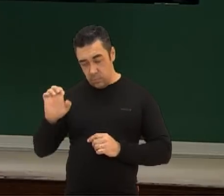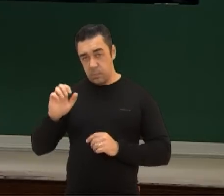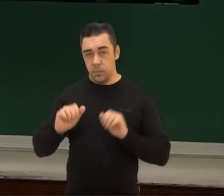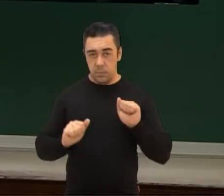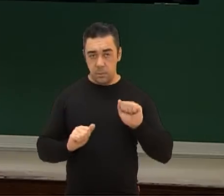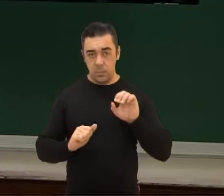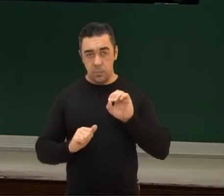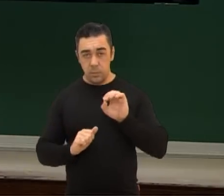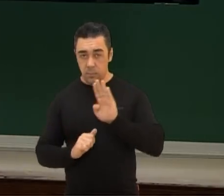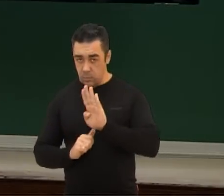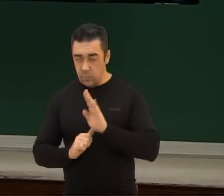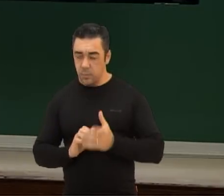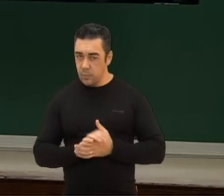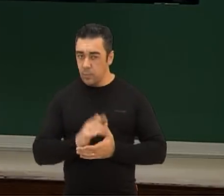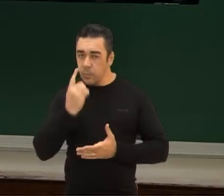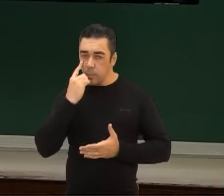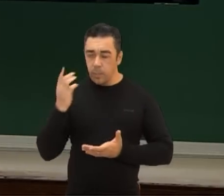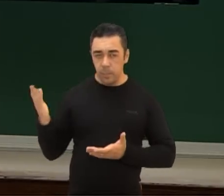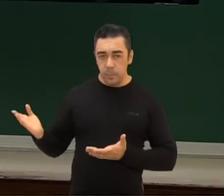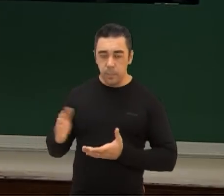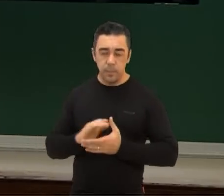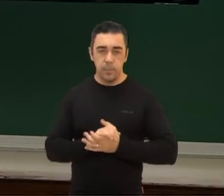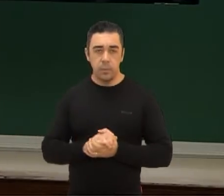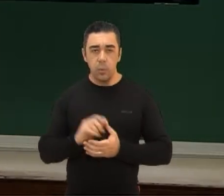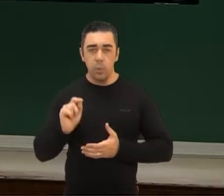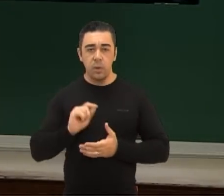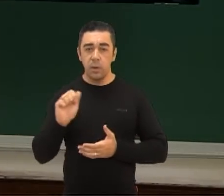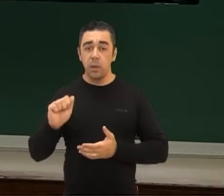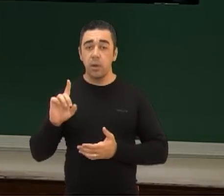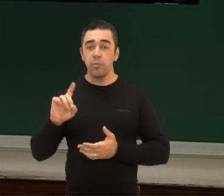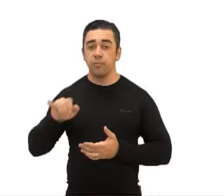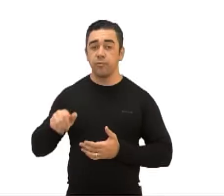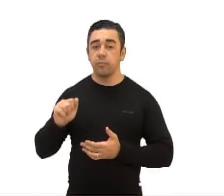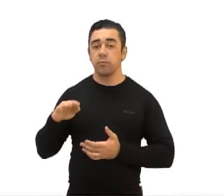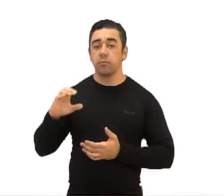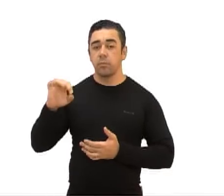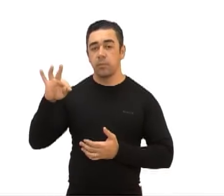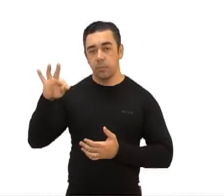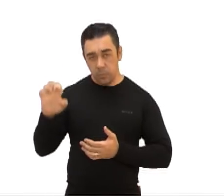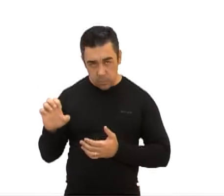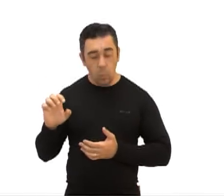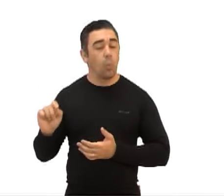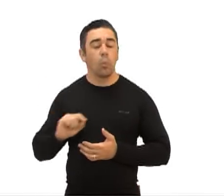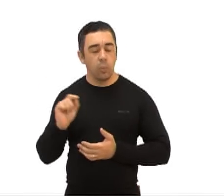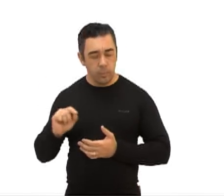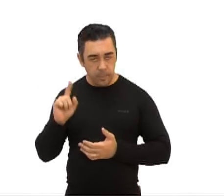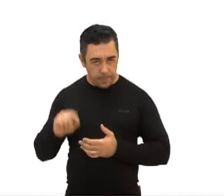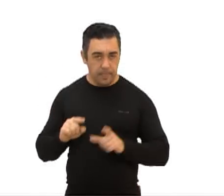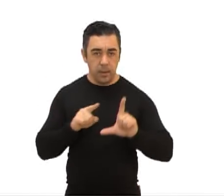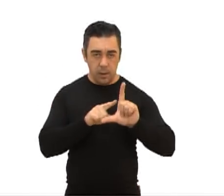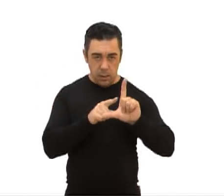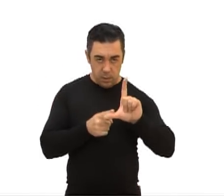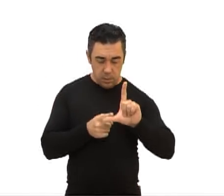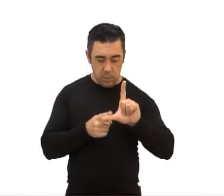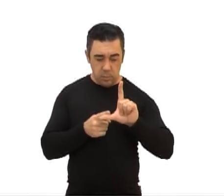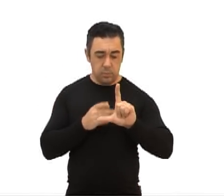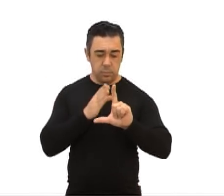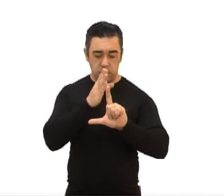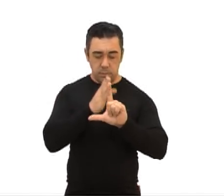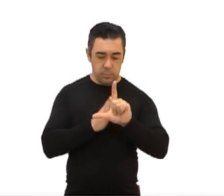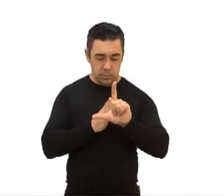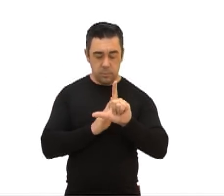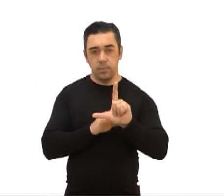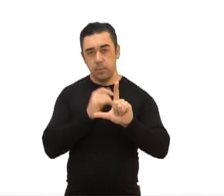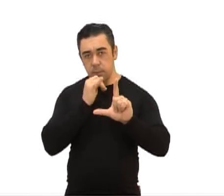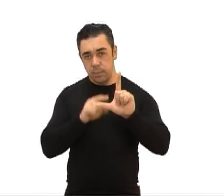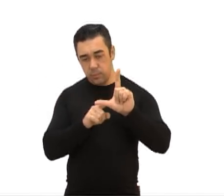AOB? Vejamos aqui, o que são adjacentes mesmo? São ângulos que